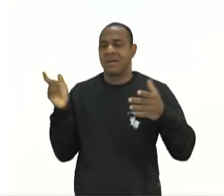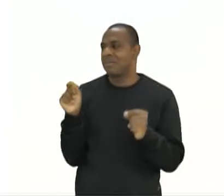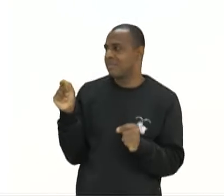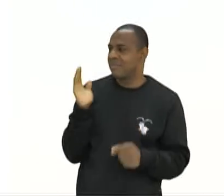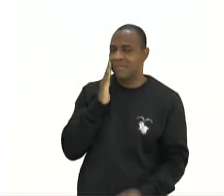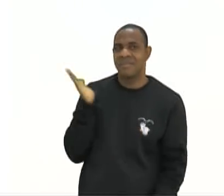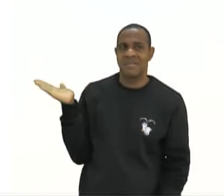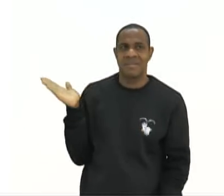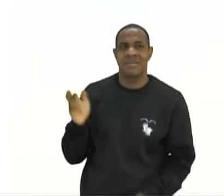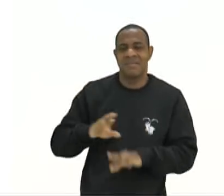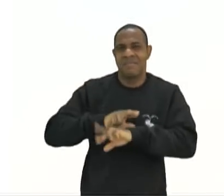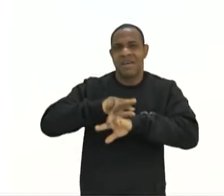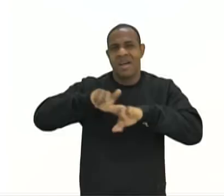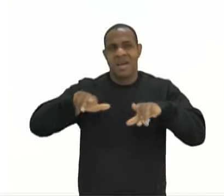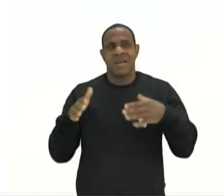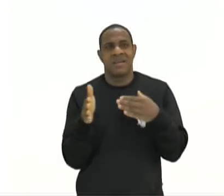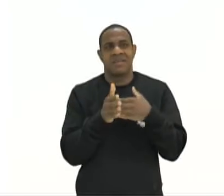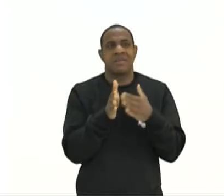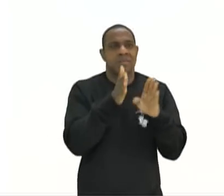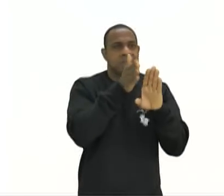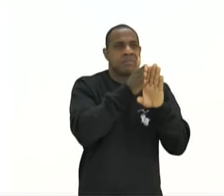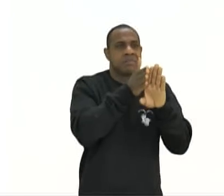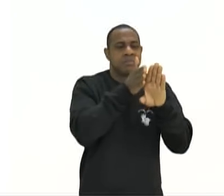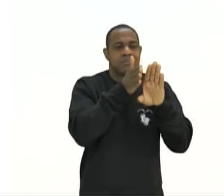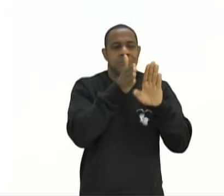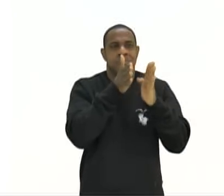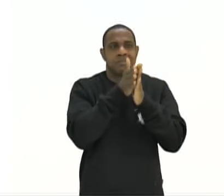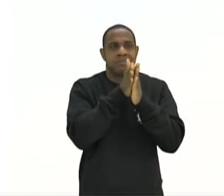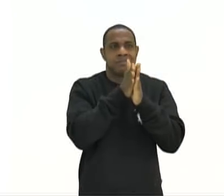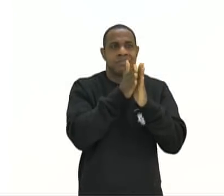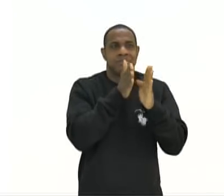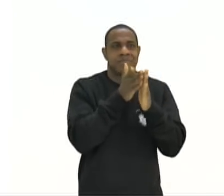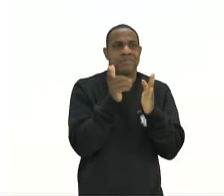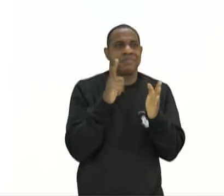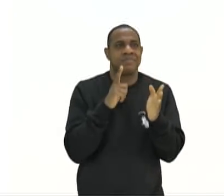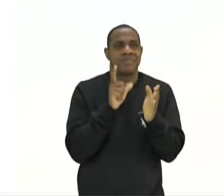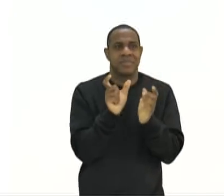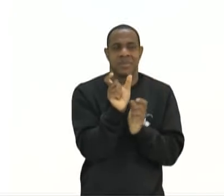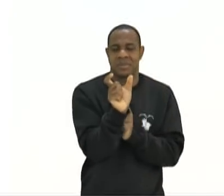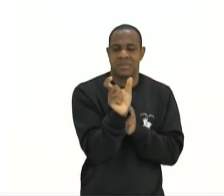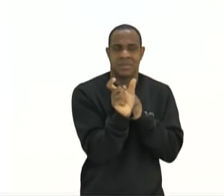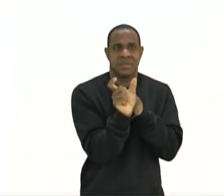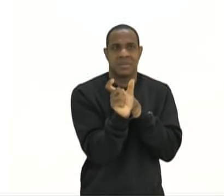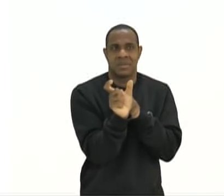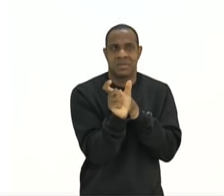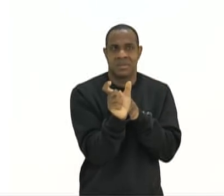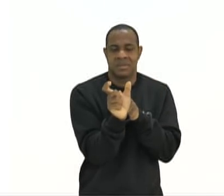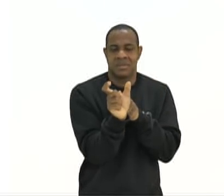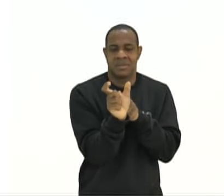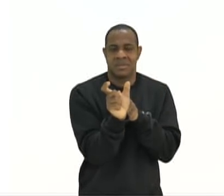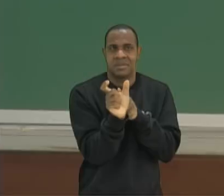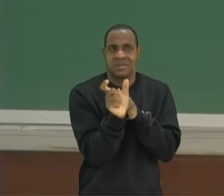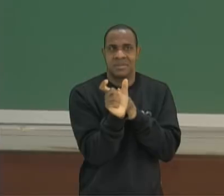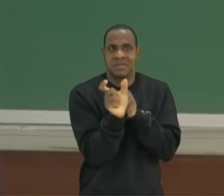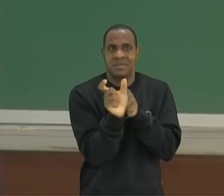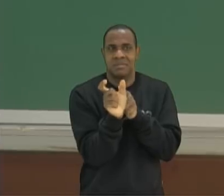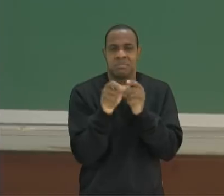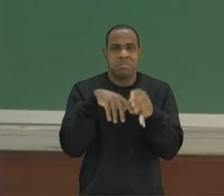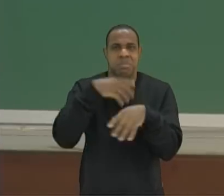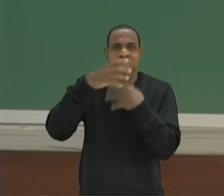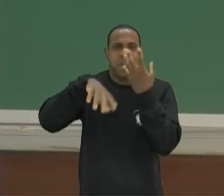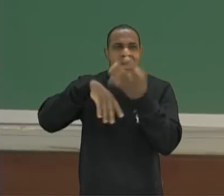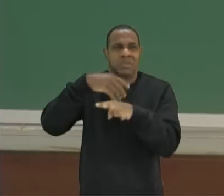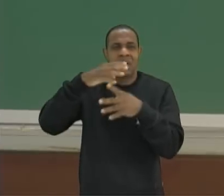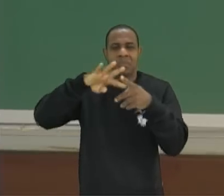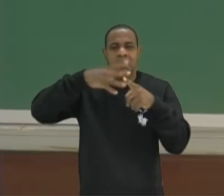vai passar por todas elas. Então, você vai gerar nessa segunda parte aqui como se fosse uma atribuição um pouco mais bagunçada. Então,